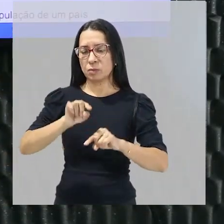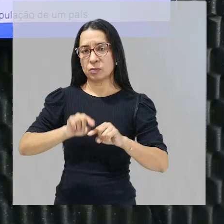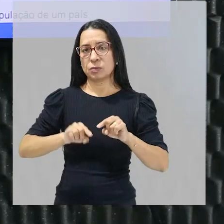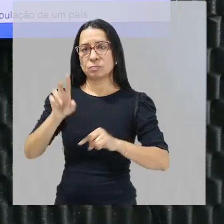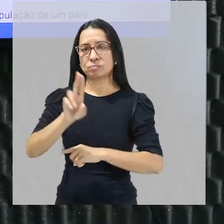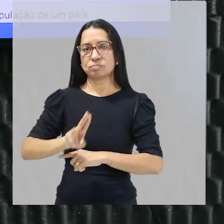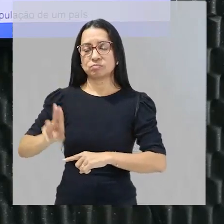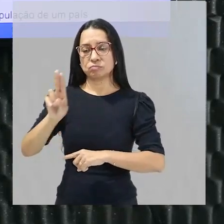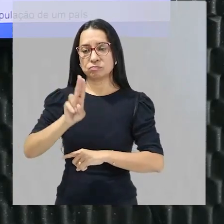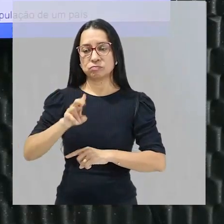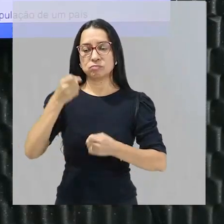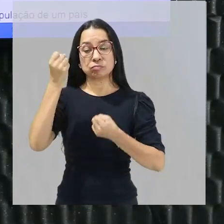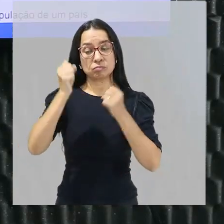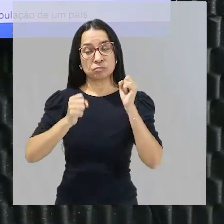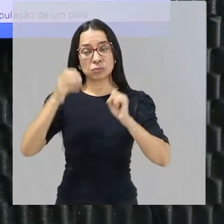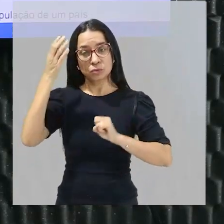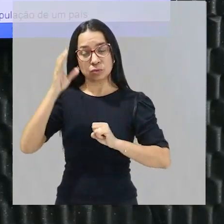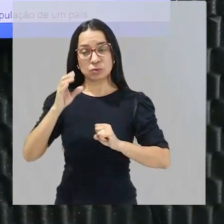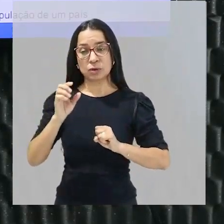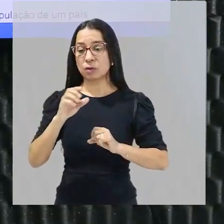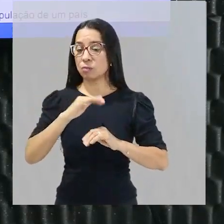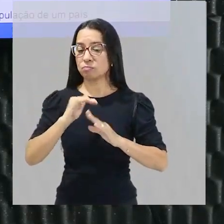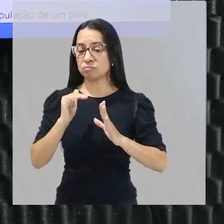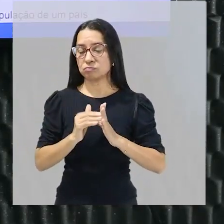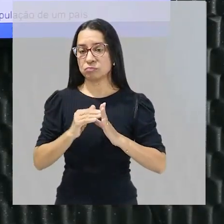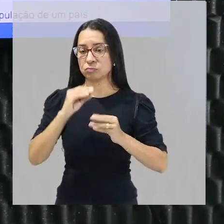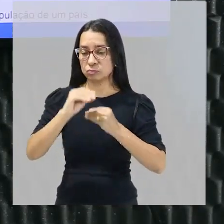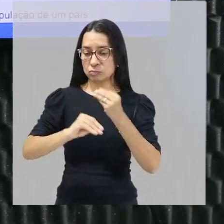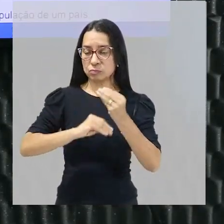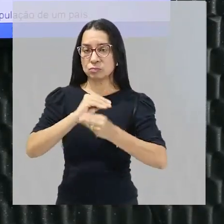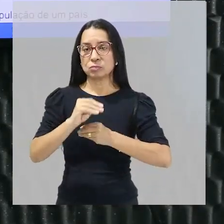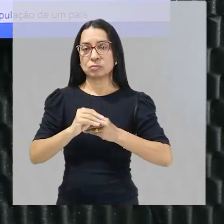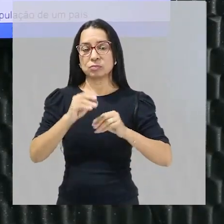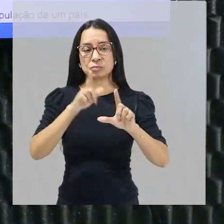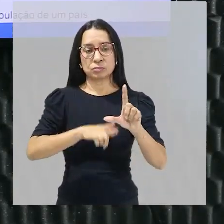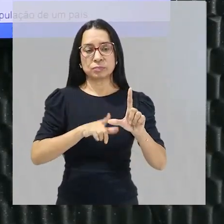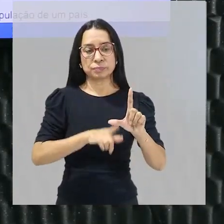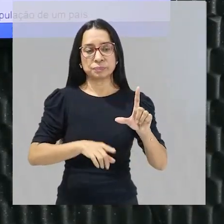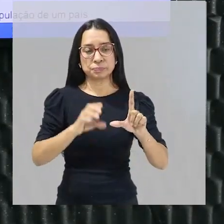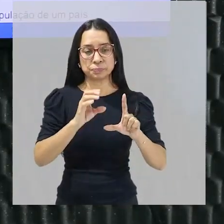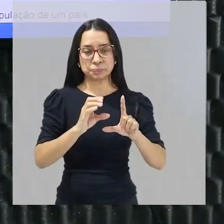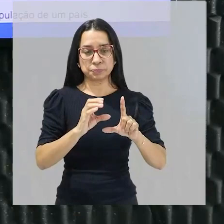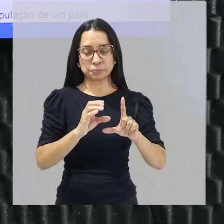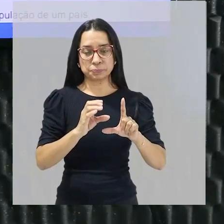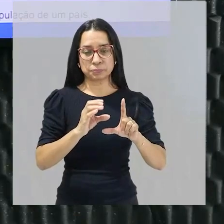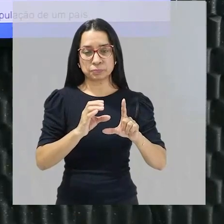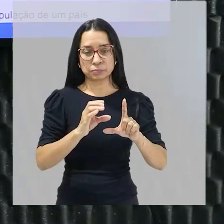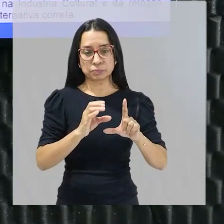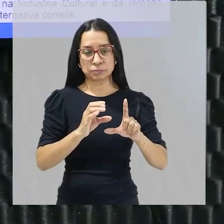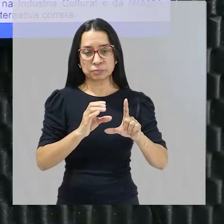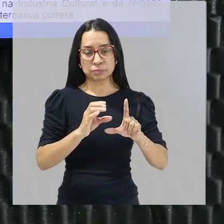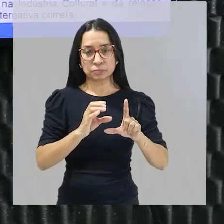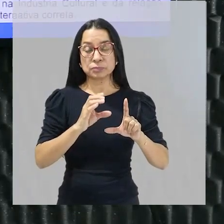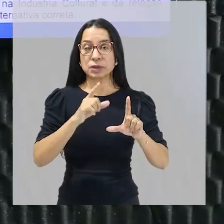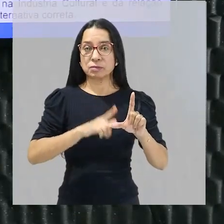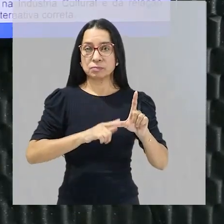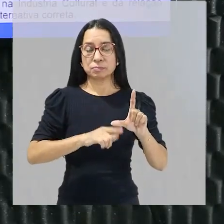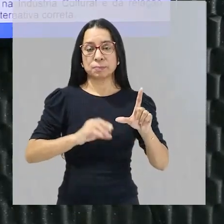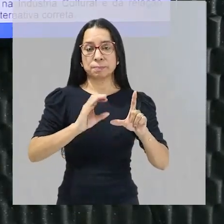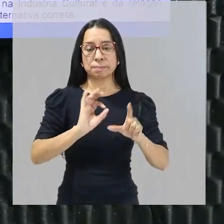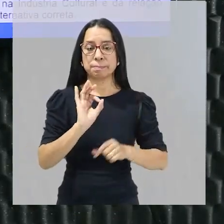aqui, misturado nesta questão. Perfeito? Marcou aí. Vamos aqui para mais uma